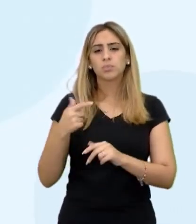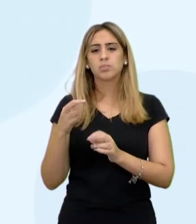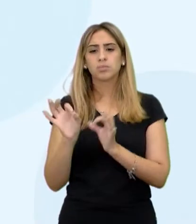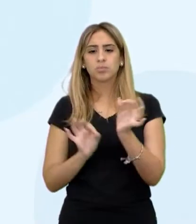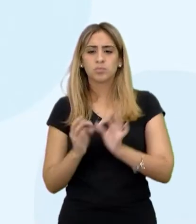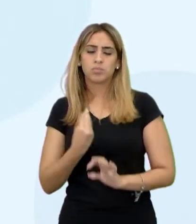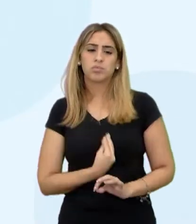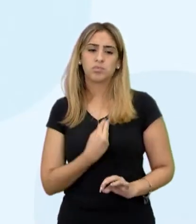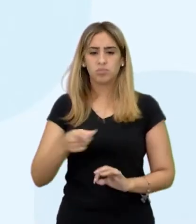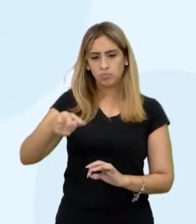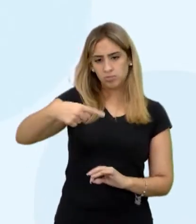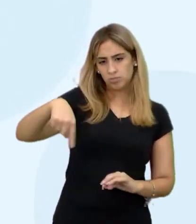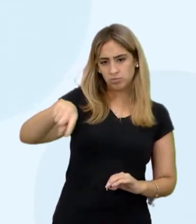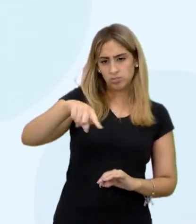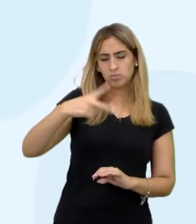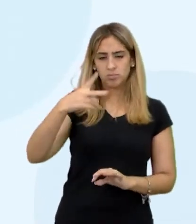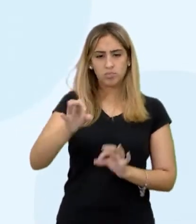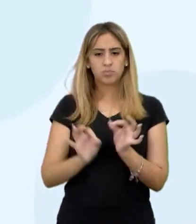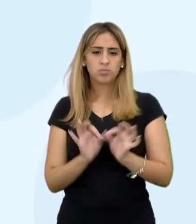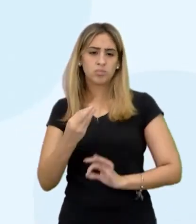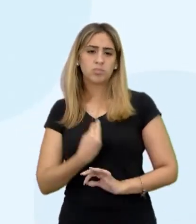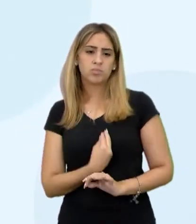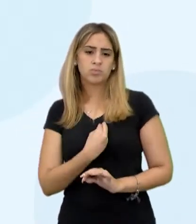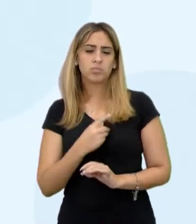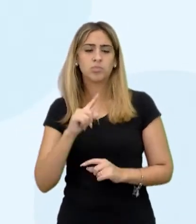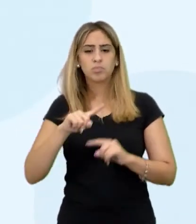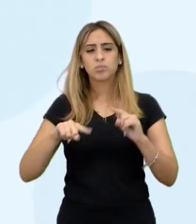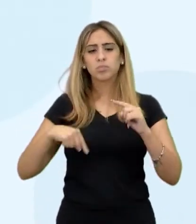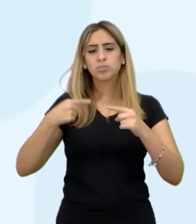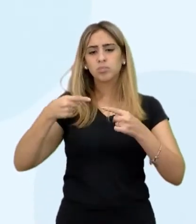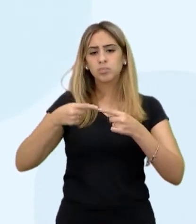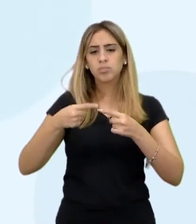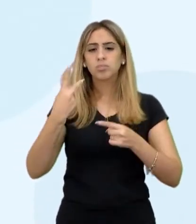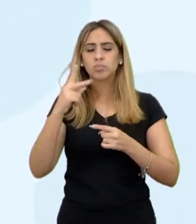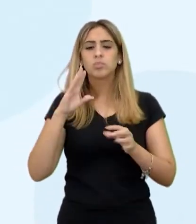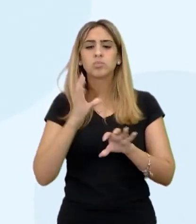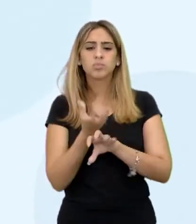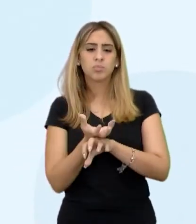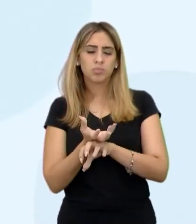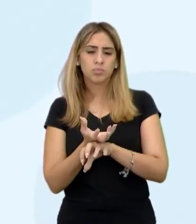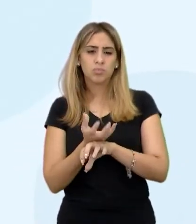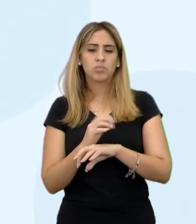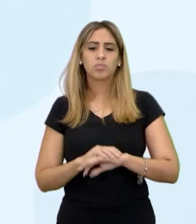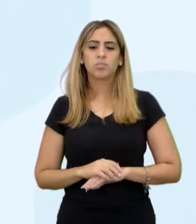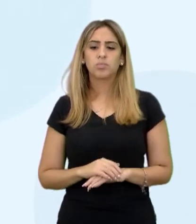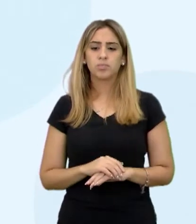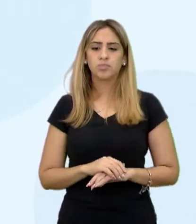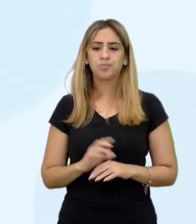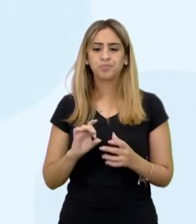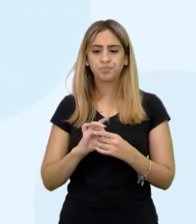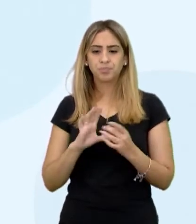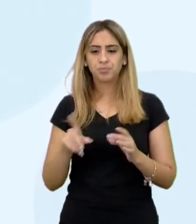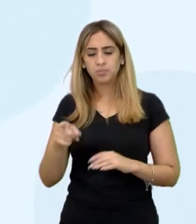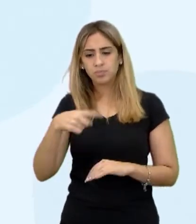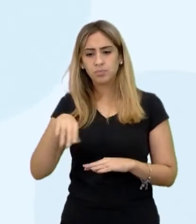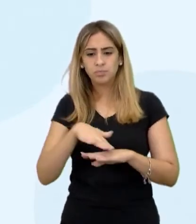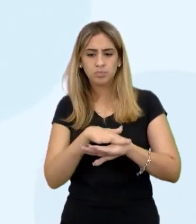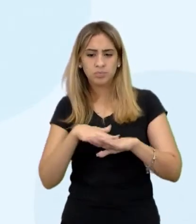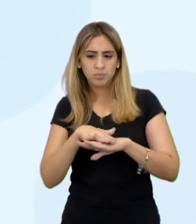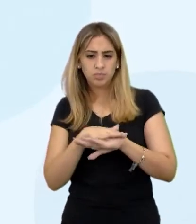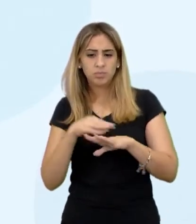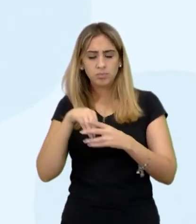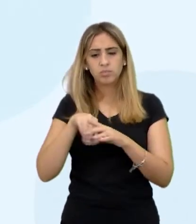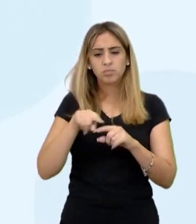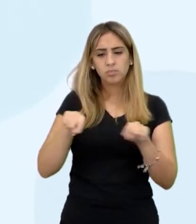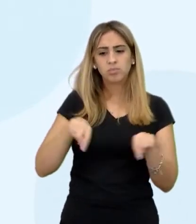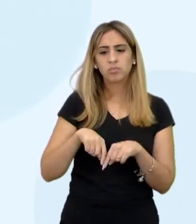de vida, né, de vocês, né, entre o seu projeto de vida e os objetivos deste componente? Eu vou deixar essa questão para que vocês conversem aí na